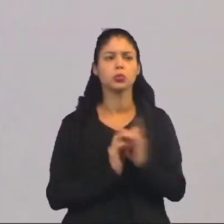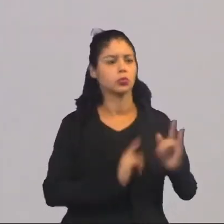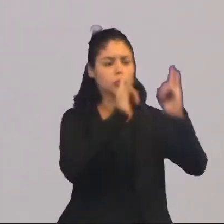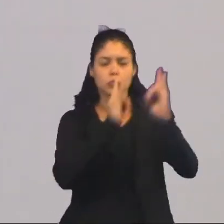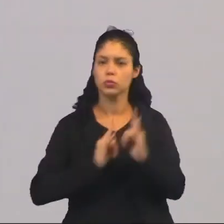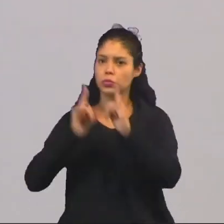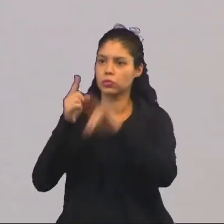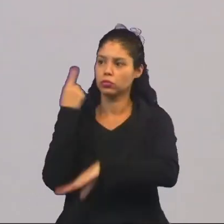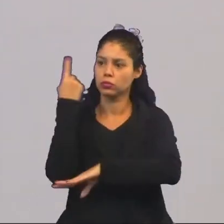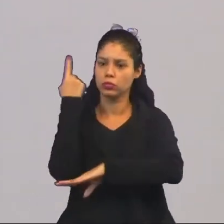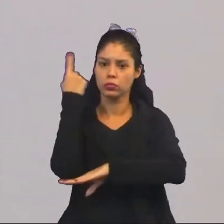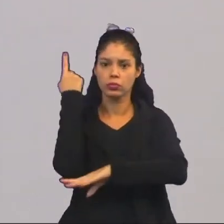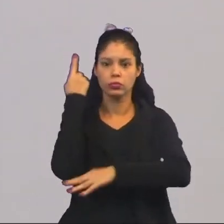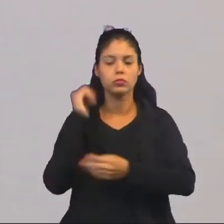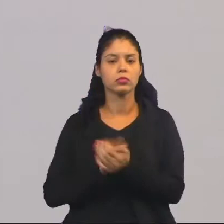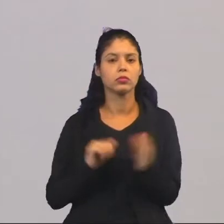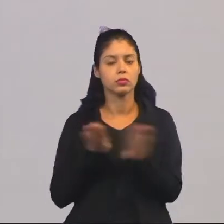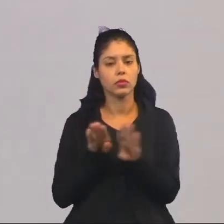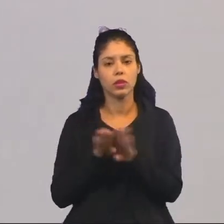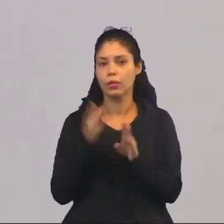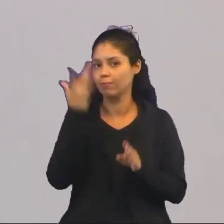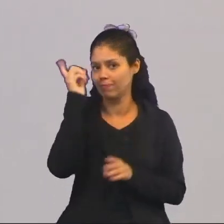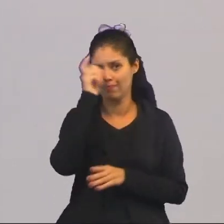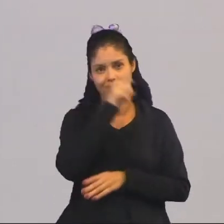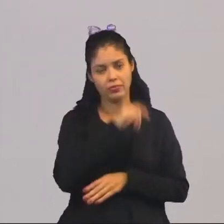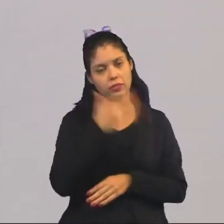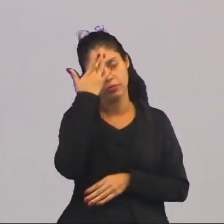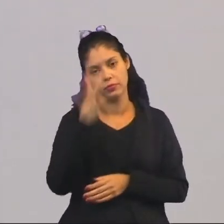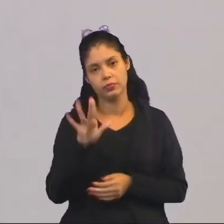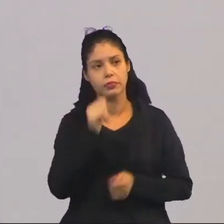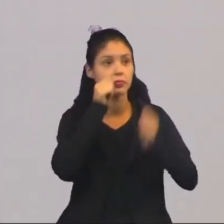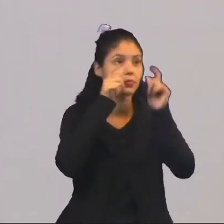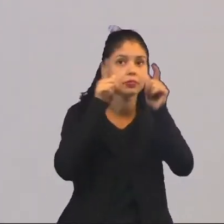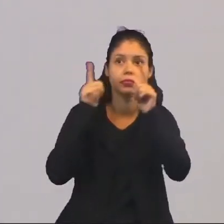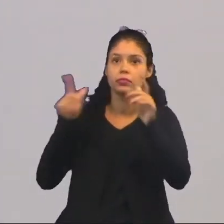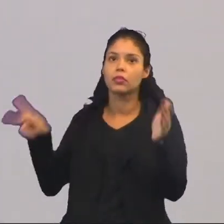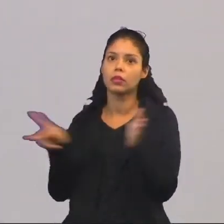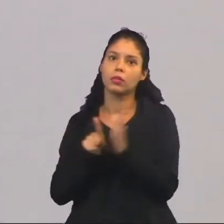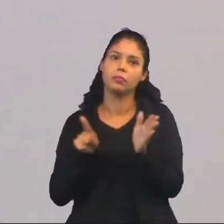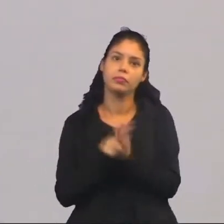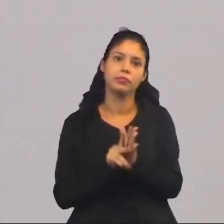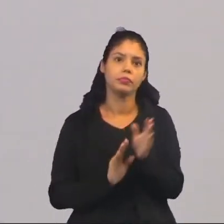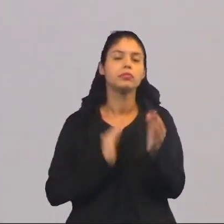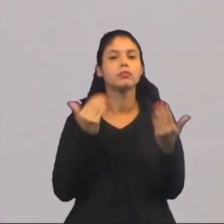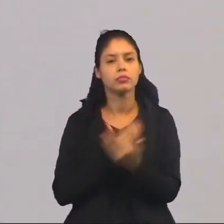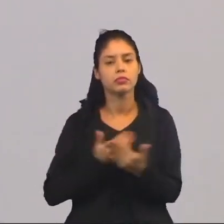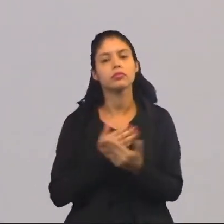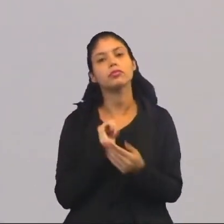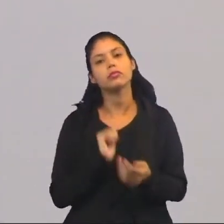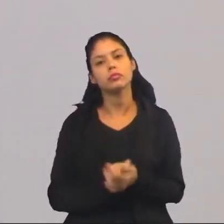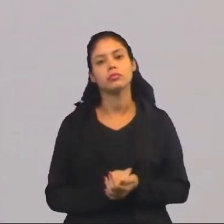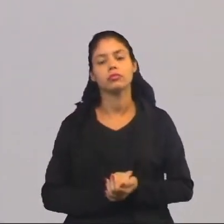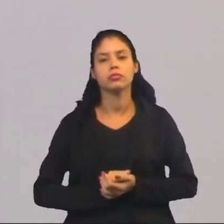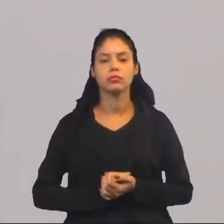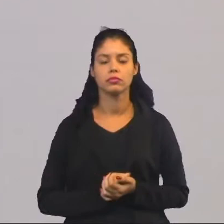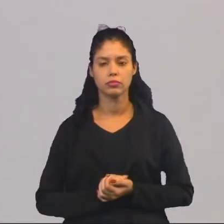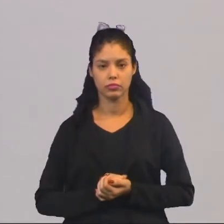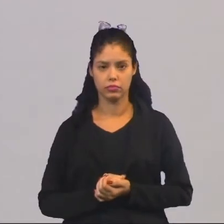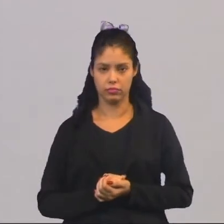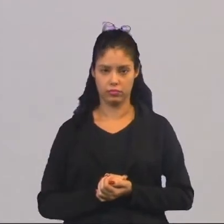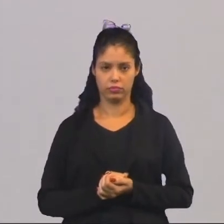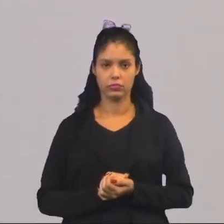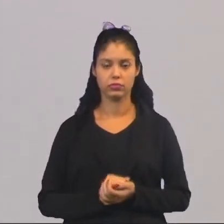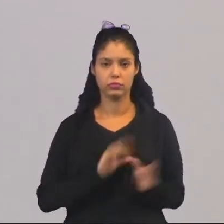uma torre, ele vai ter dificuldade, porque ele nunca se atentou para a própria orientação cartográfica que